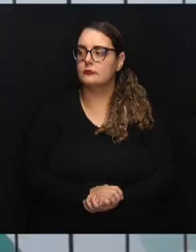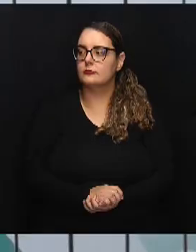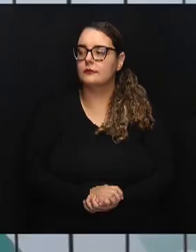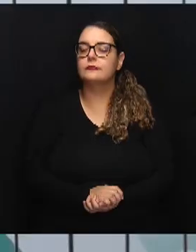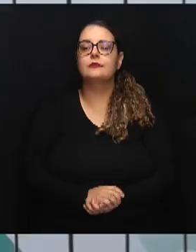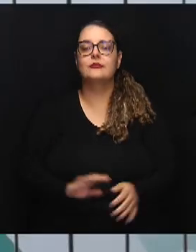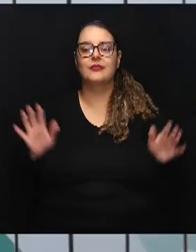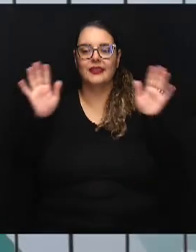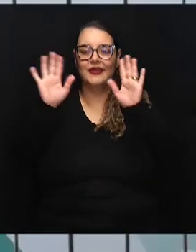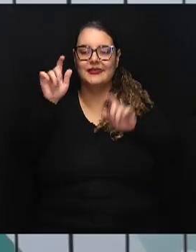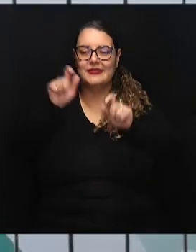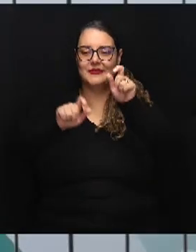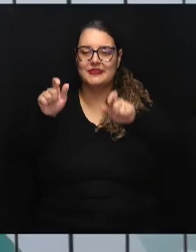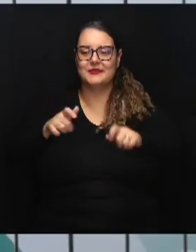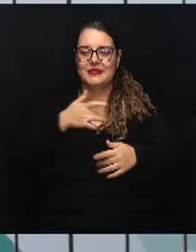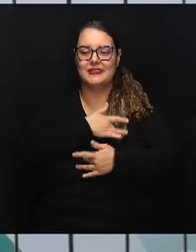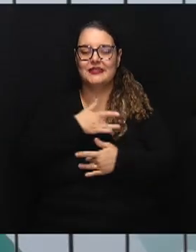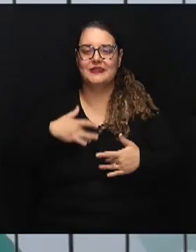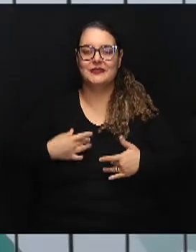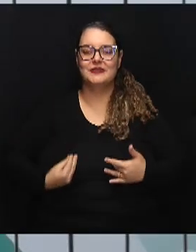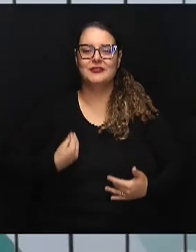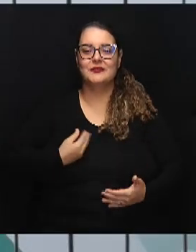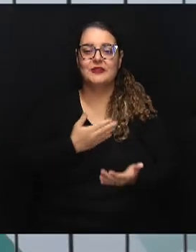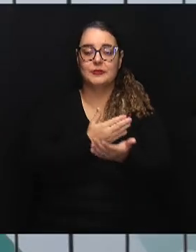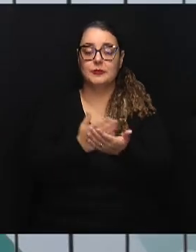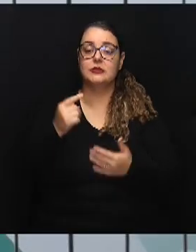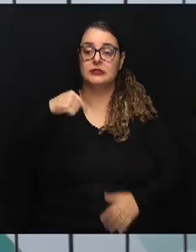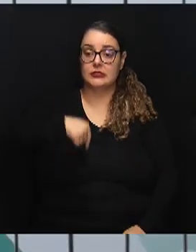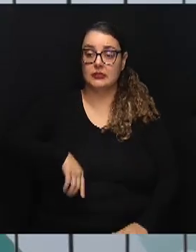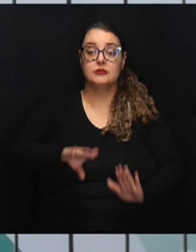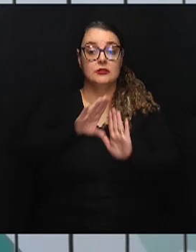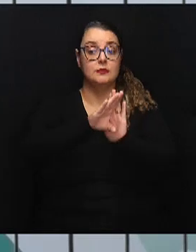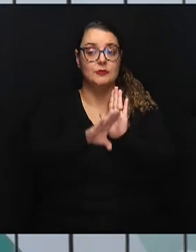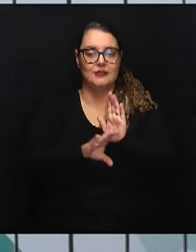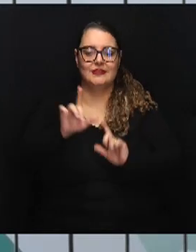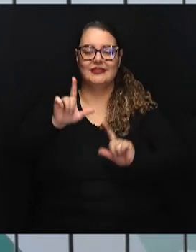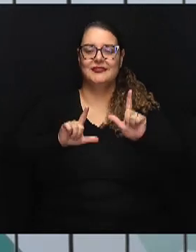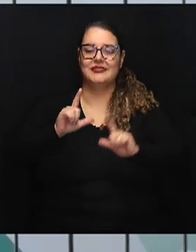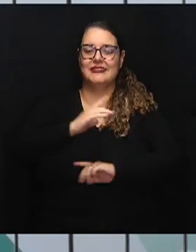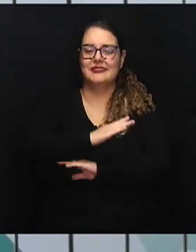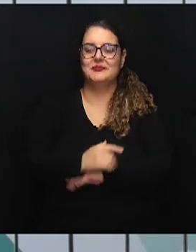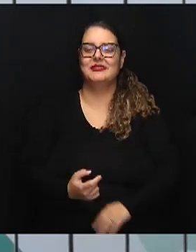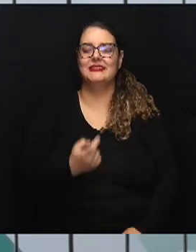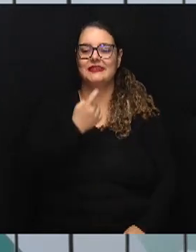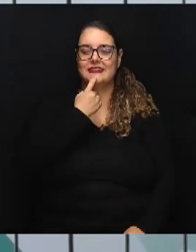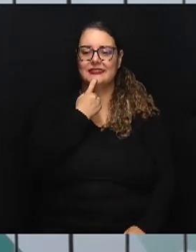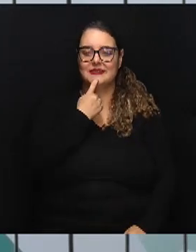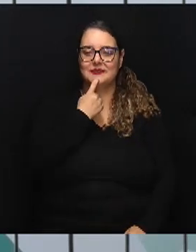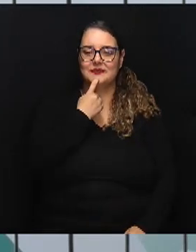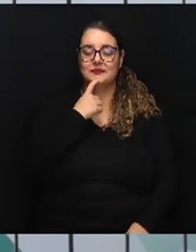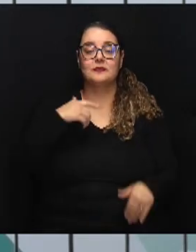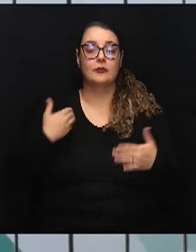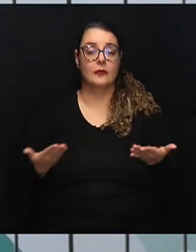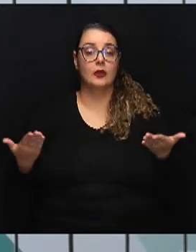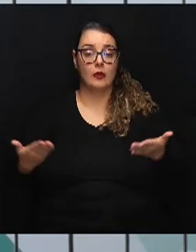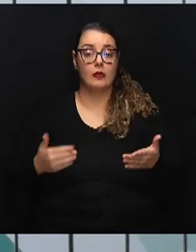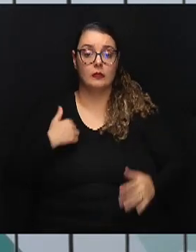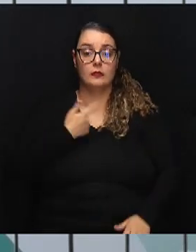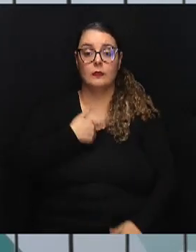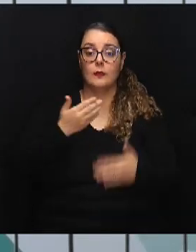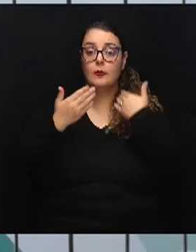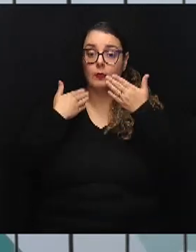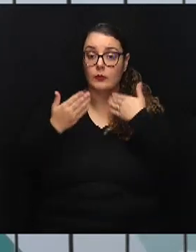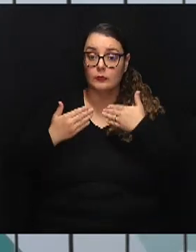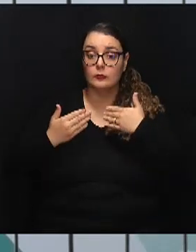Olá pessoal, mais um Saúde é Vida começando aqui na programação da TV Câmara Campinas. E hoje nós vamos falar